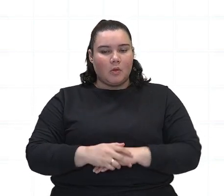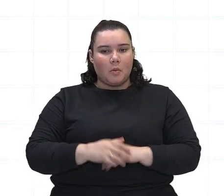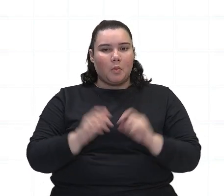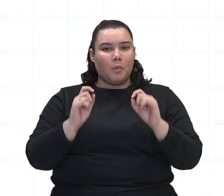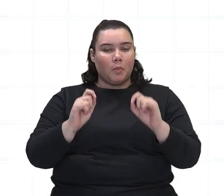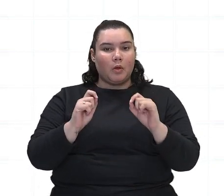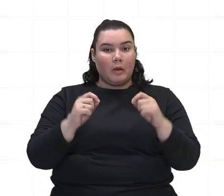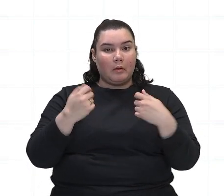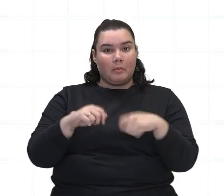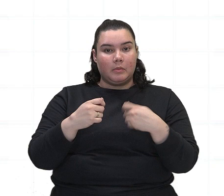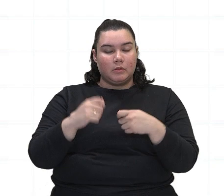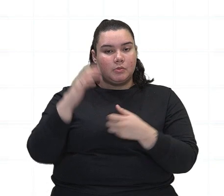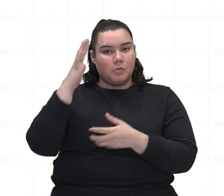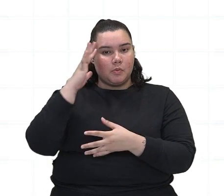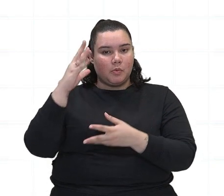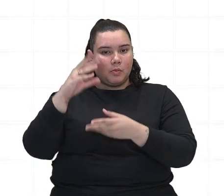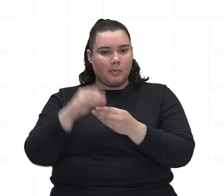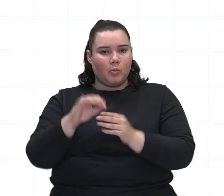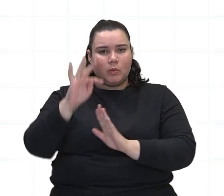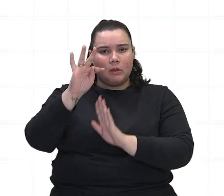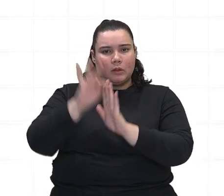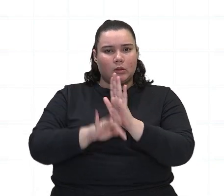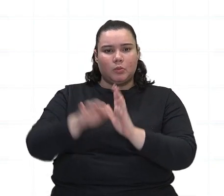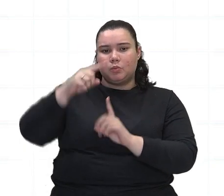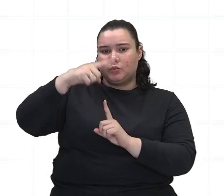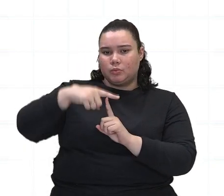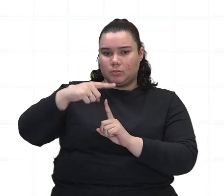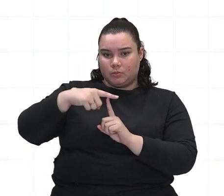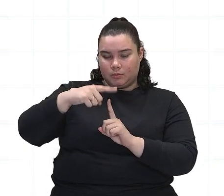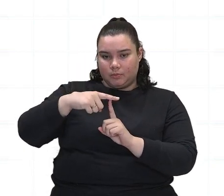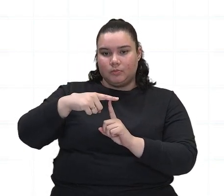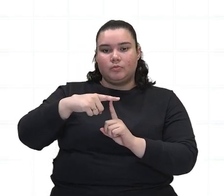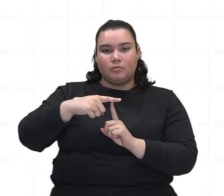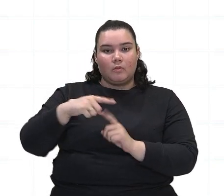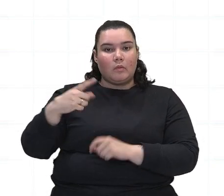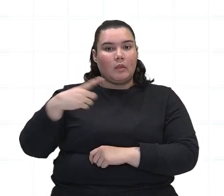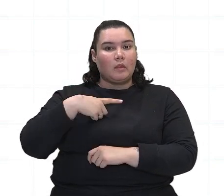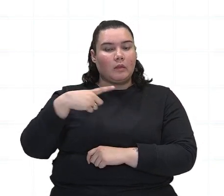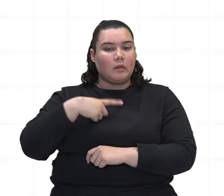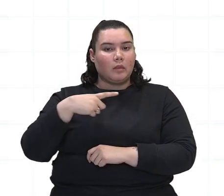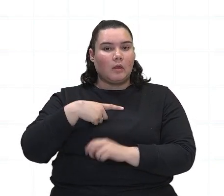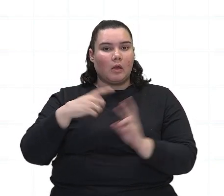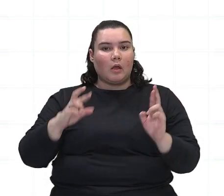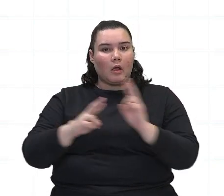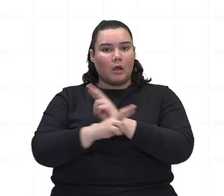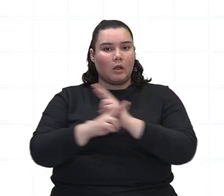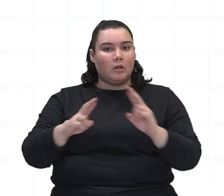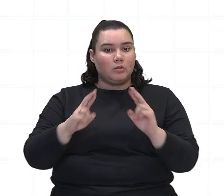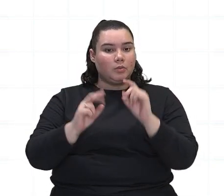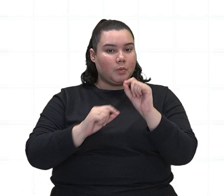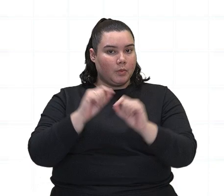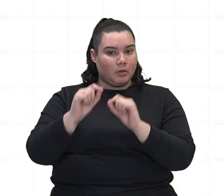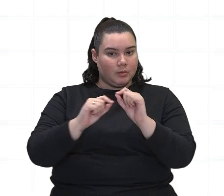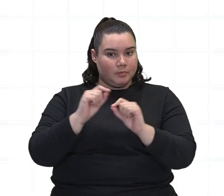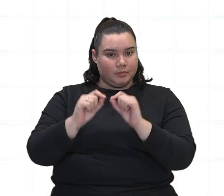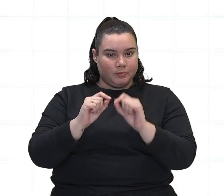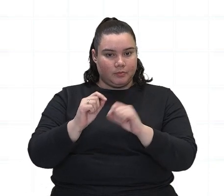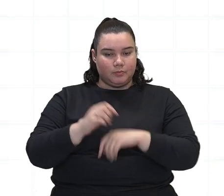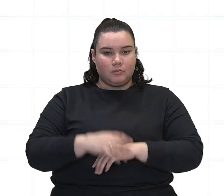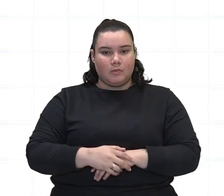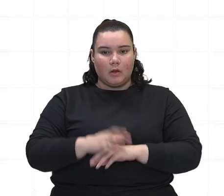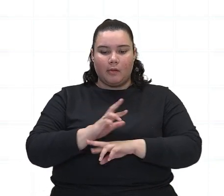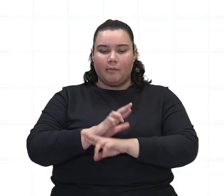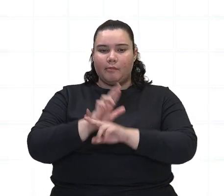devo entender por tipologia textual? Tipologia textual compreende as